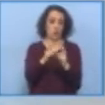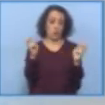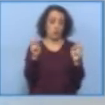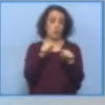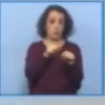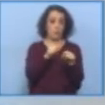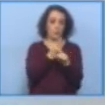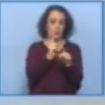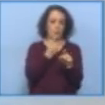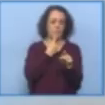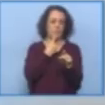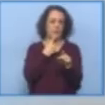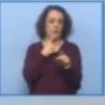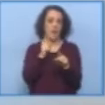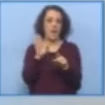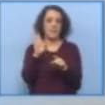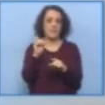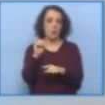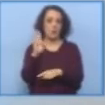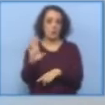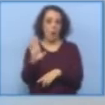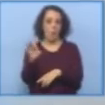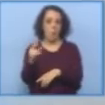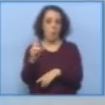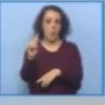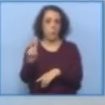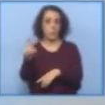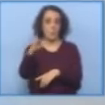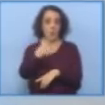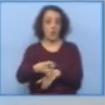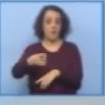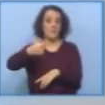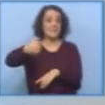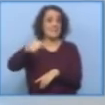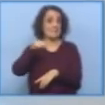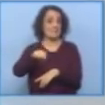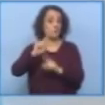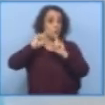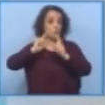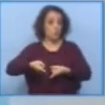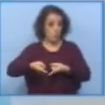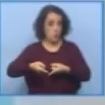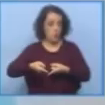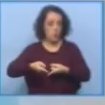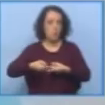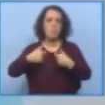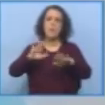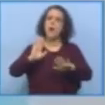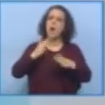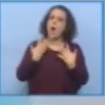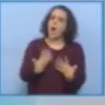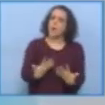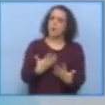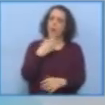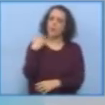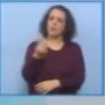intuição de São João Paulo II, não é? Logo em 95 começou aí este caminho. Porém, os jovens hoje